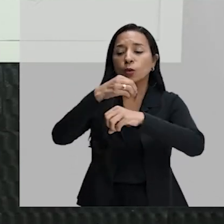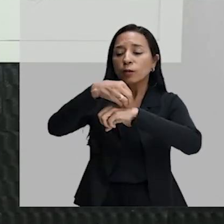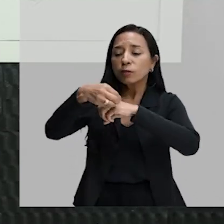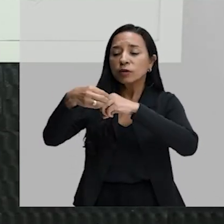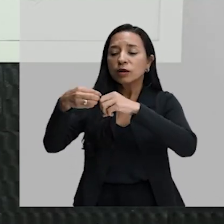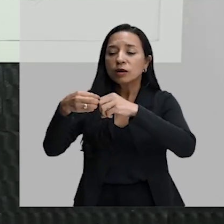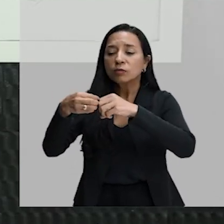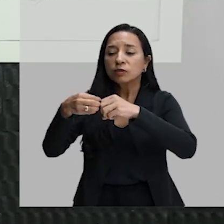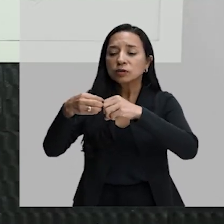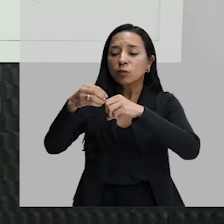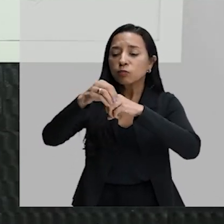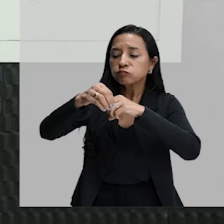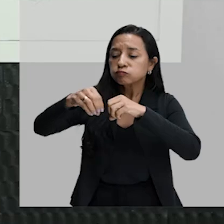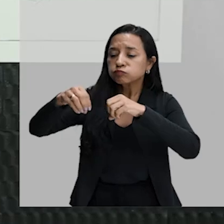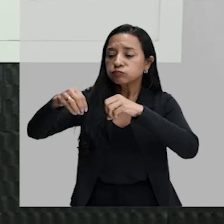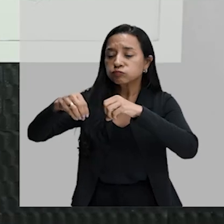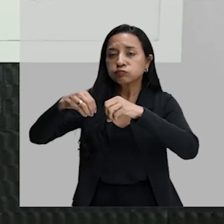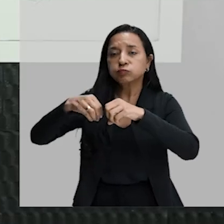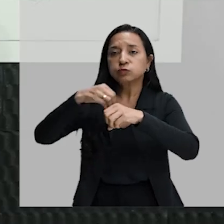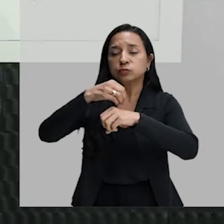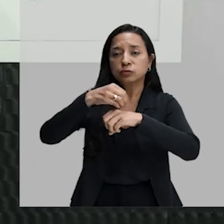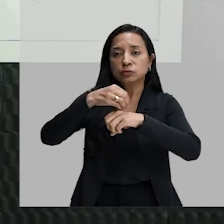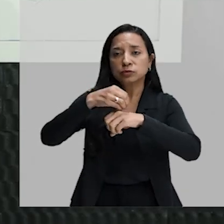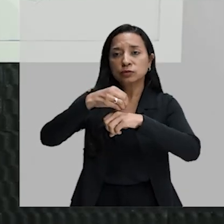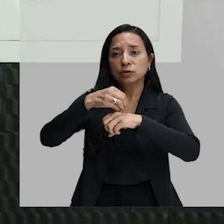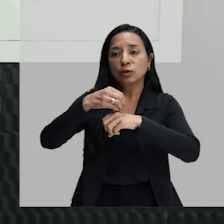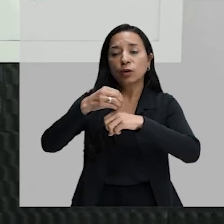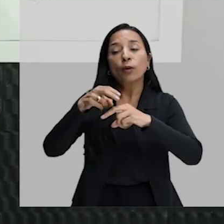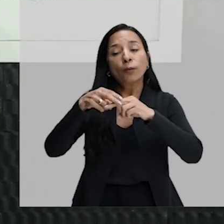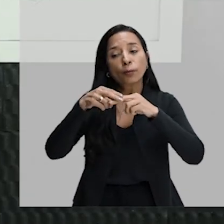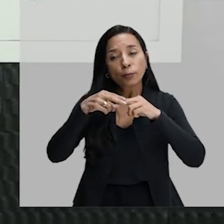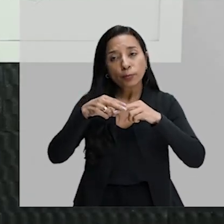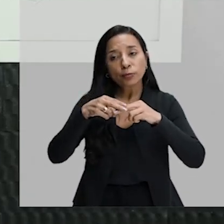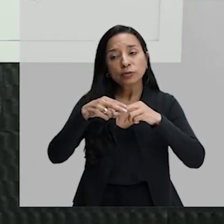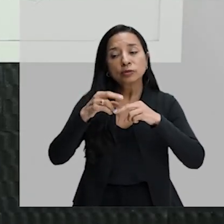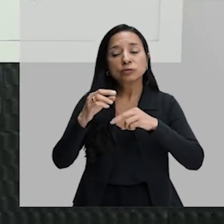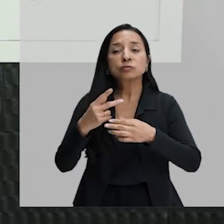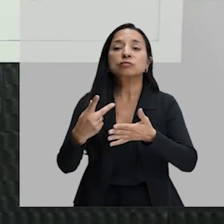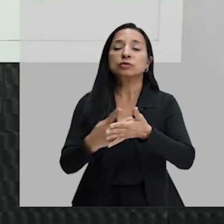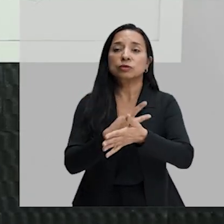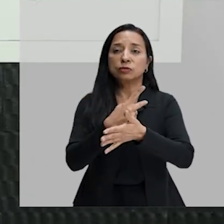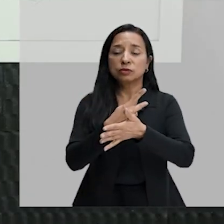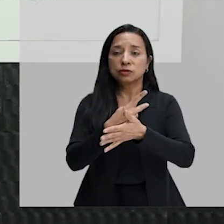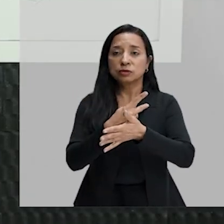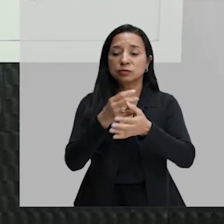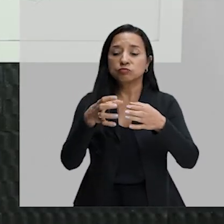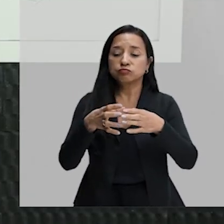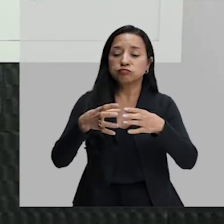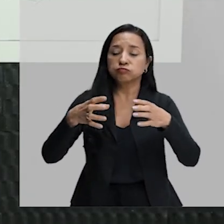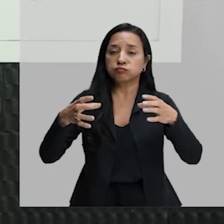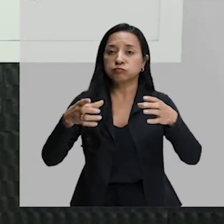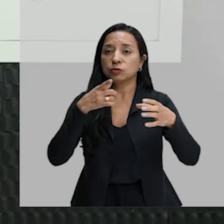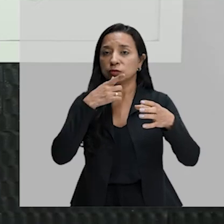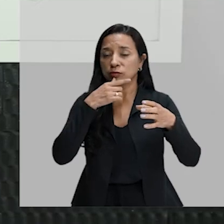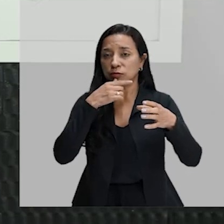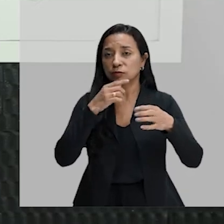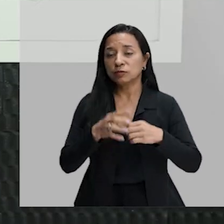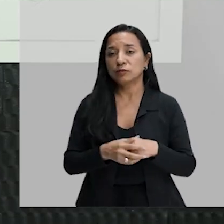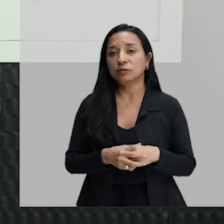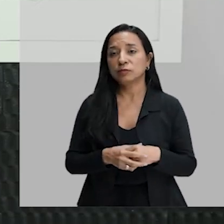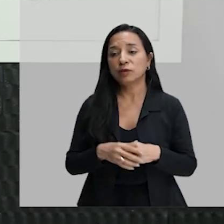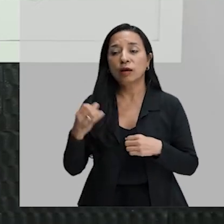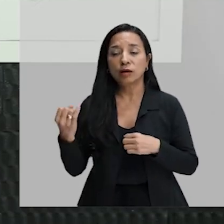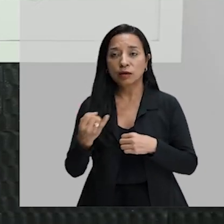arrumadas. Essa é a causa para essa dilatação anômala. E isso aqui, gente, é importante para